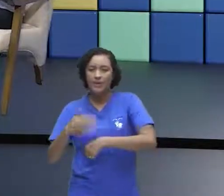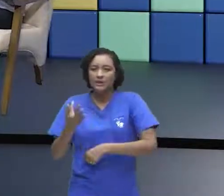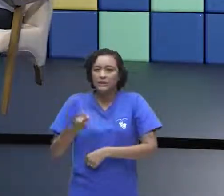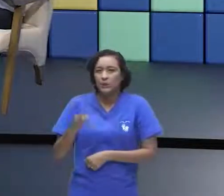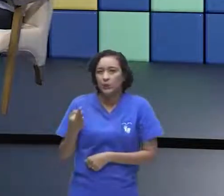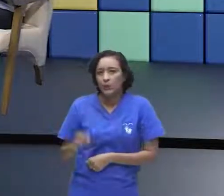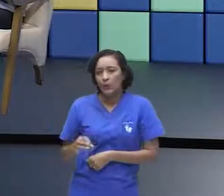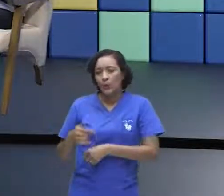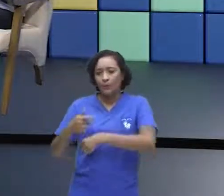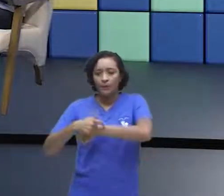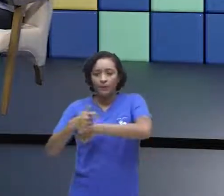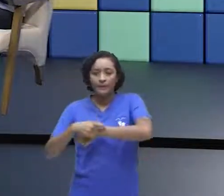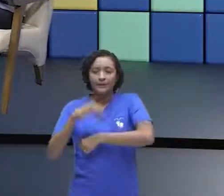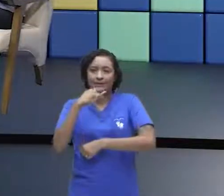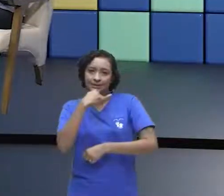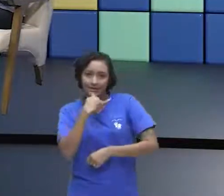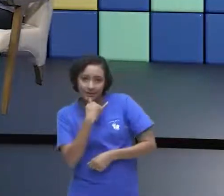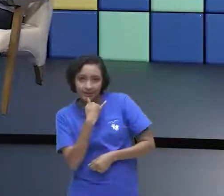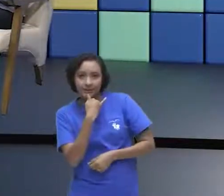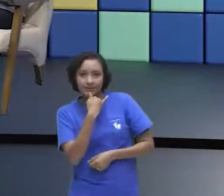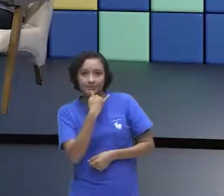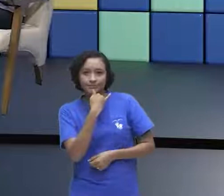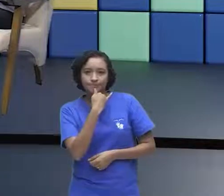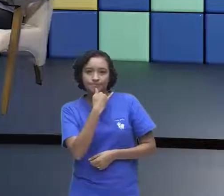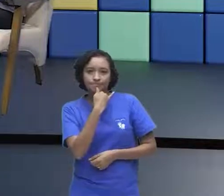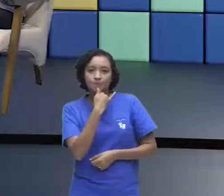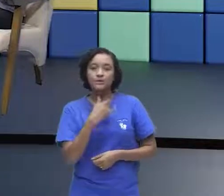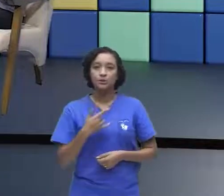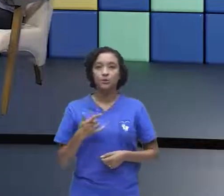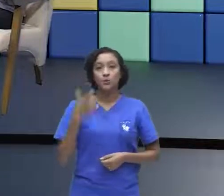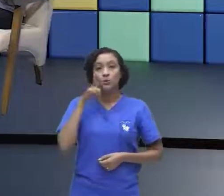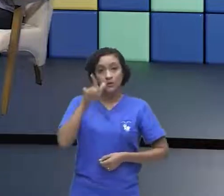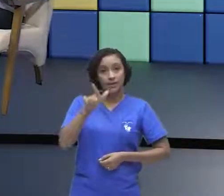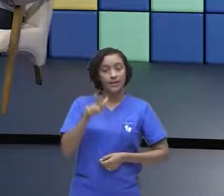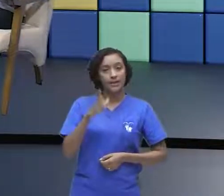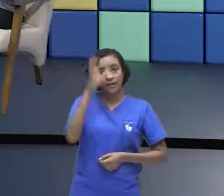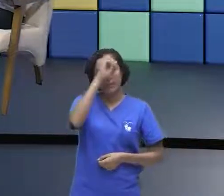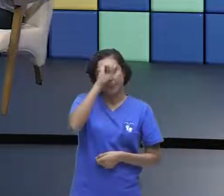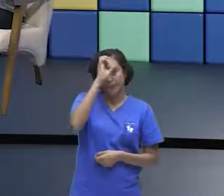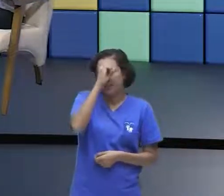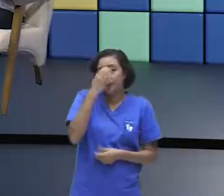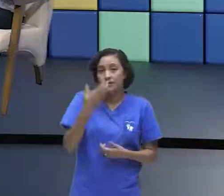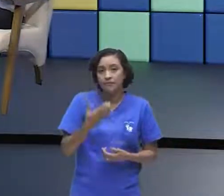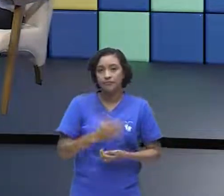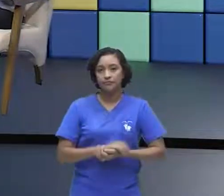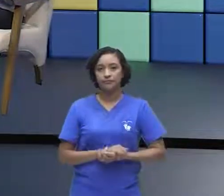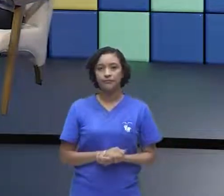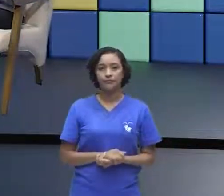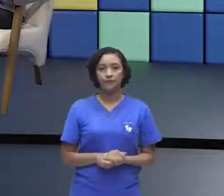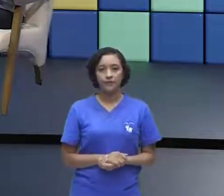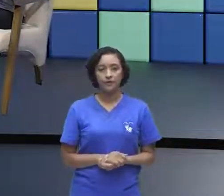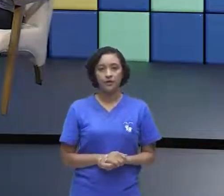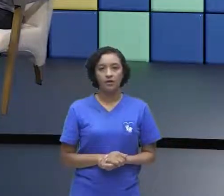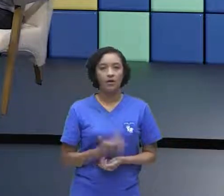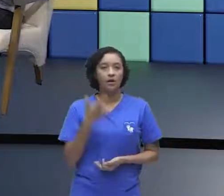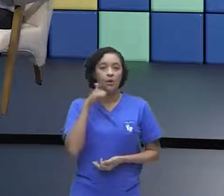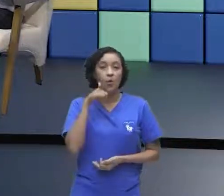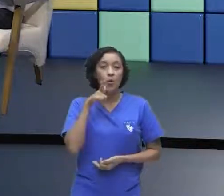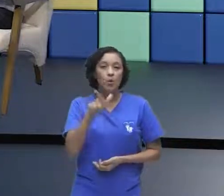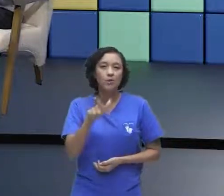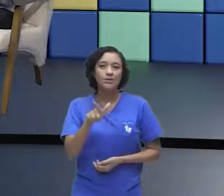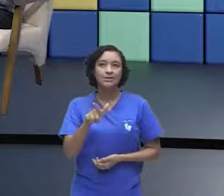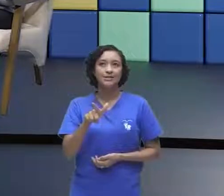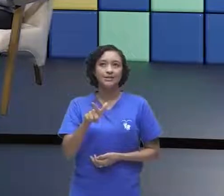perda, né, de tristeza, a gente consegue aprender muito, né? Depois a gente, sei lá, como se a gente conseguisse realmente